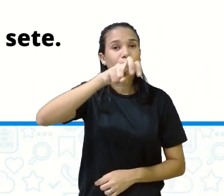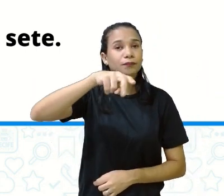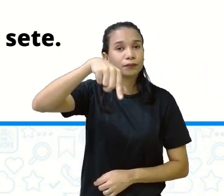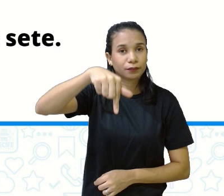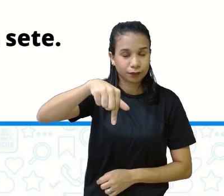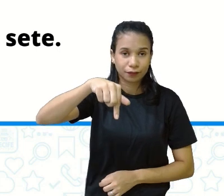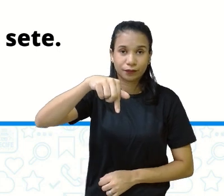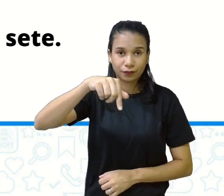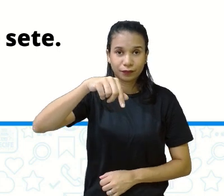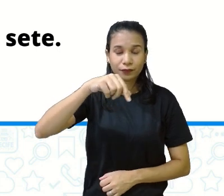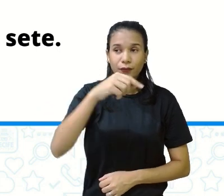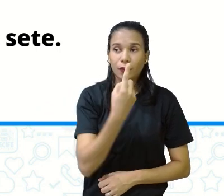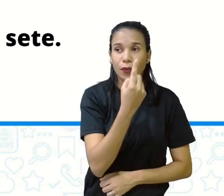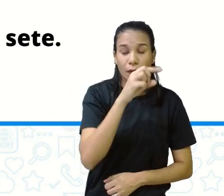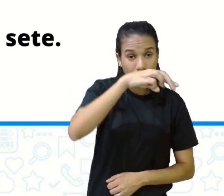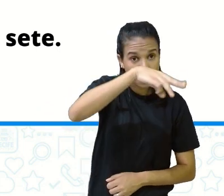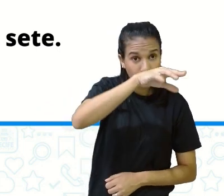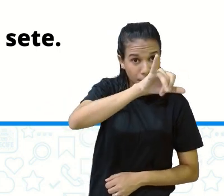1857.